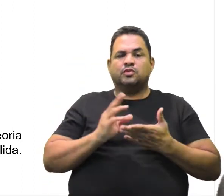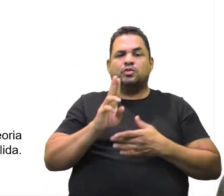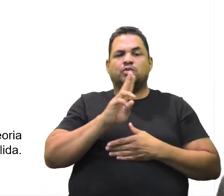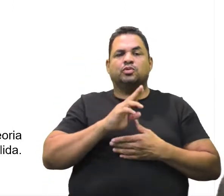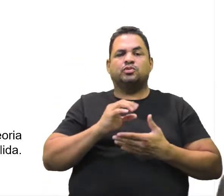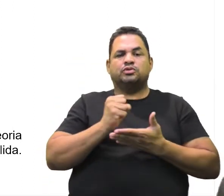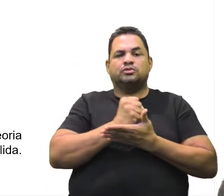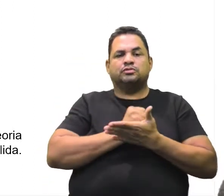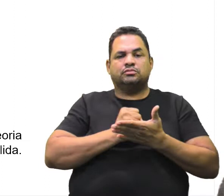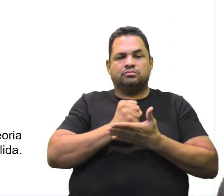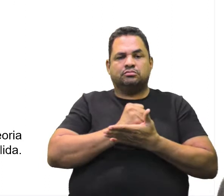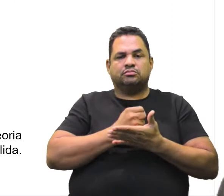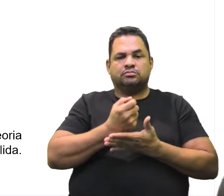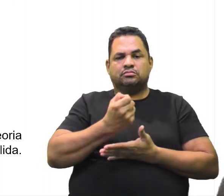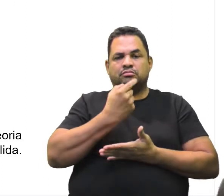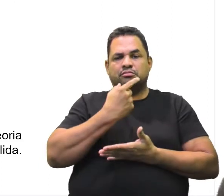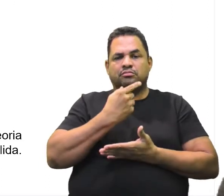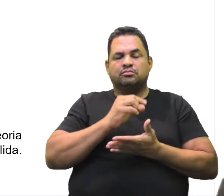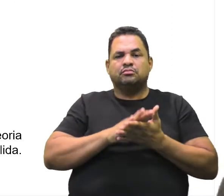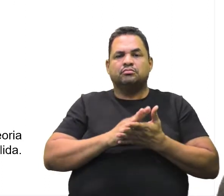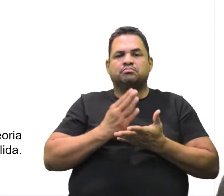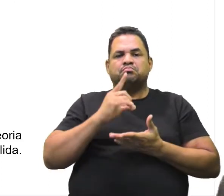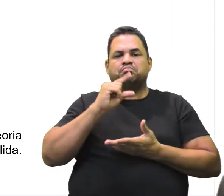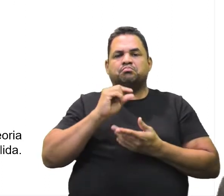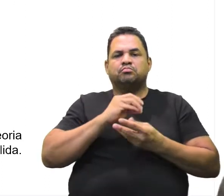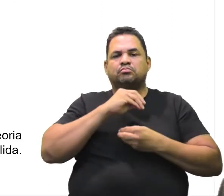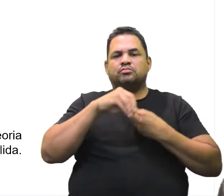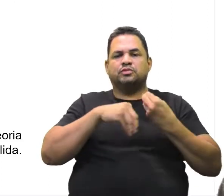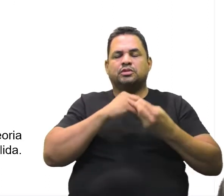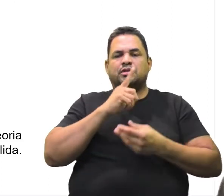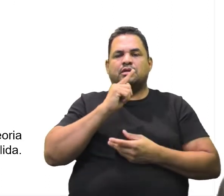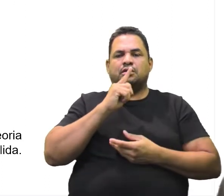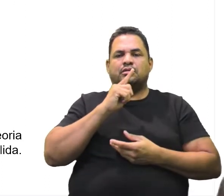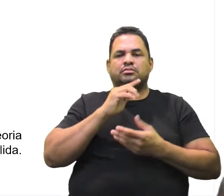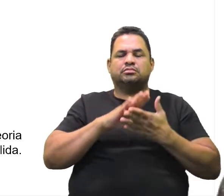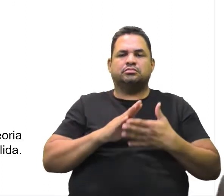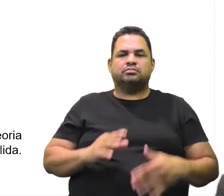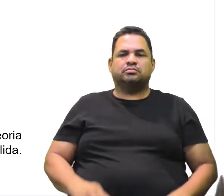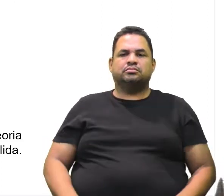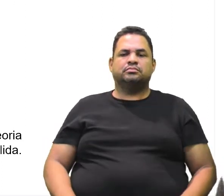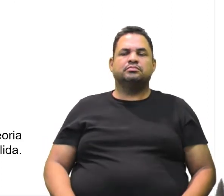fármaco pouco solúvel em água